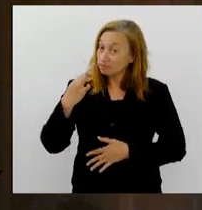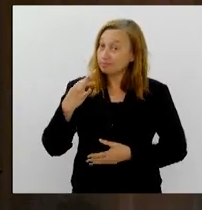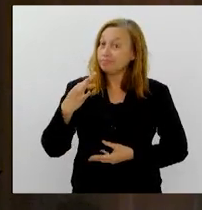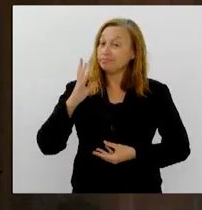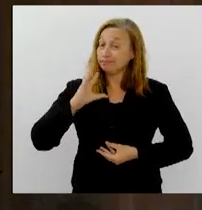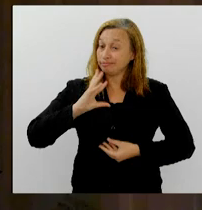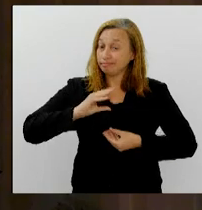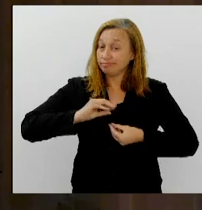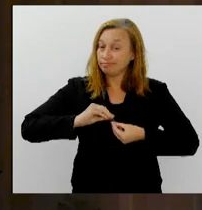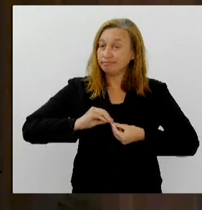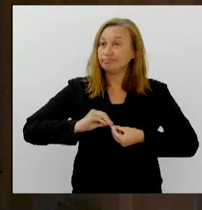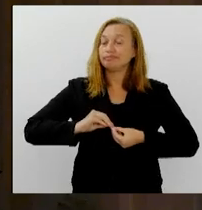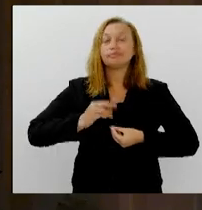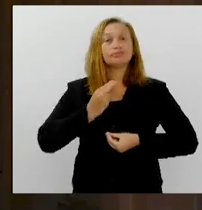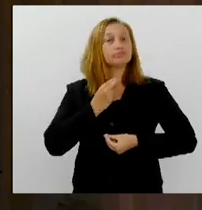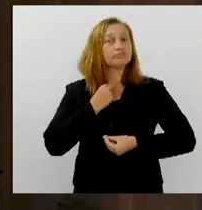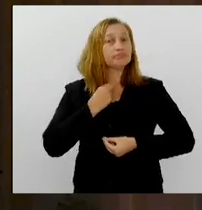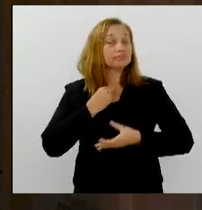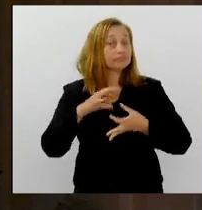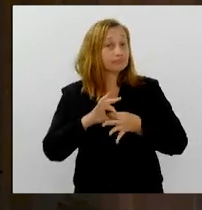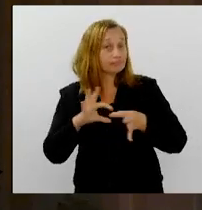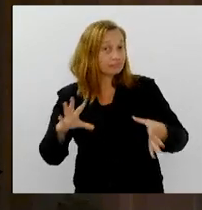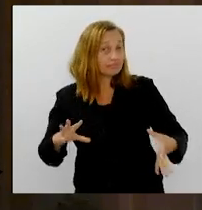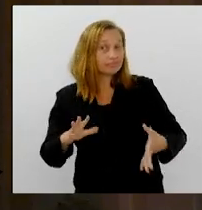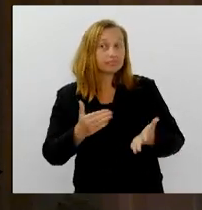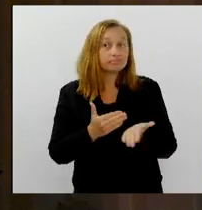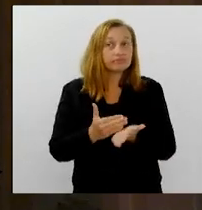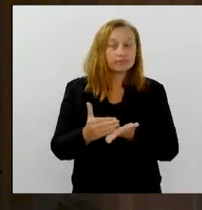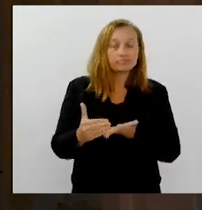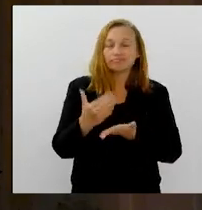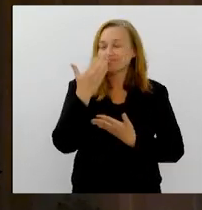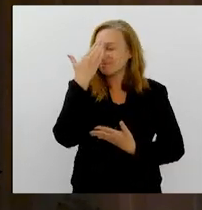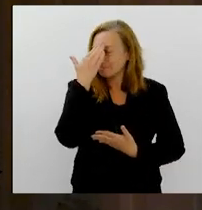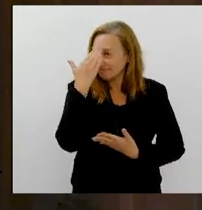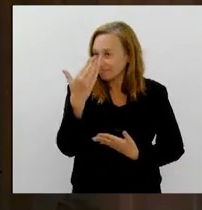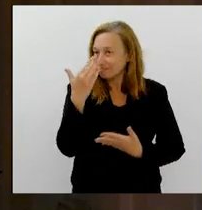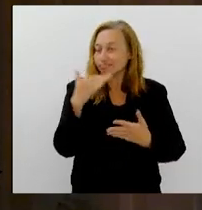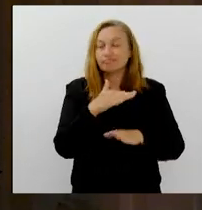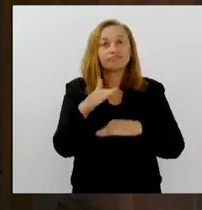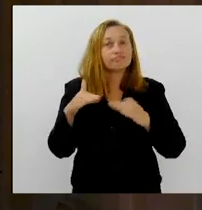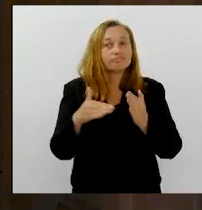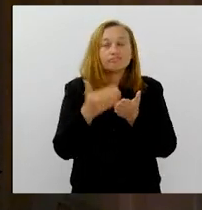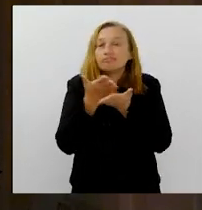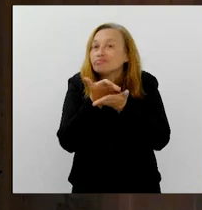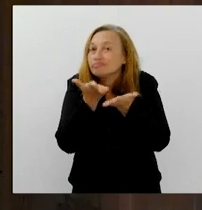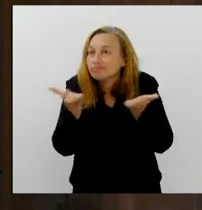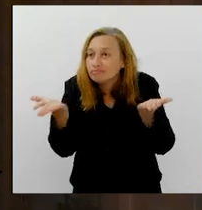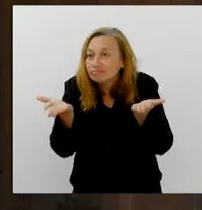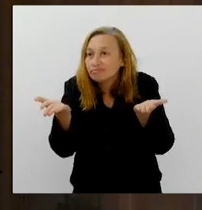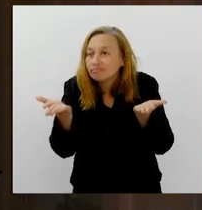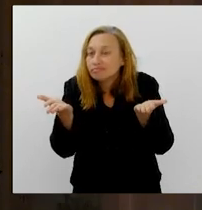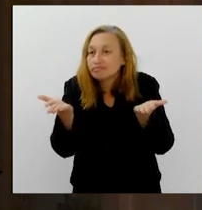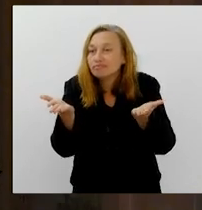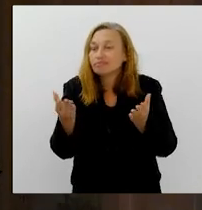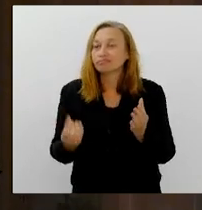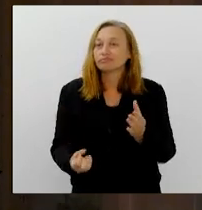eu não poderia deixar de começar agradecendo a todas, todos e todos os fazedoras e